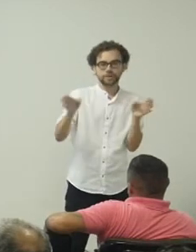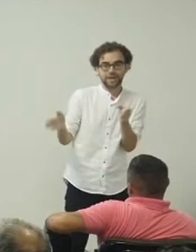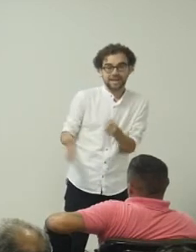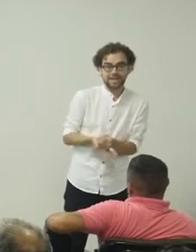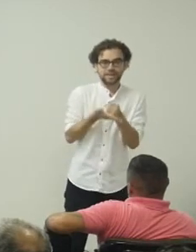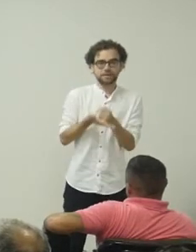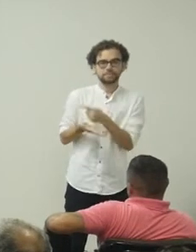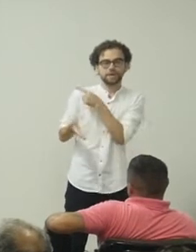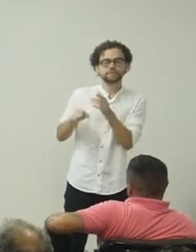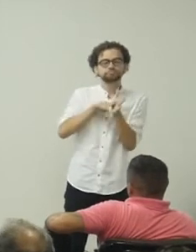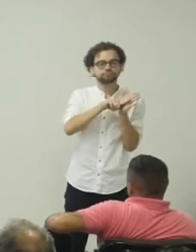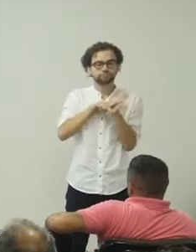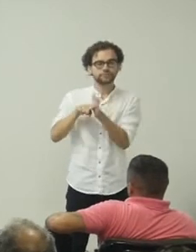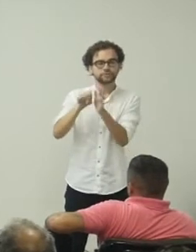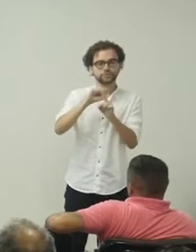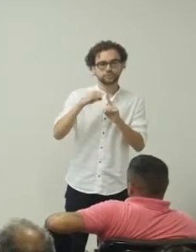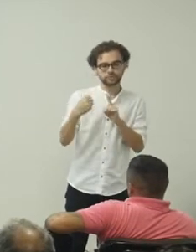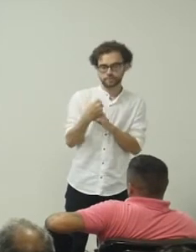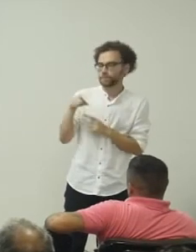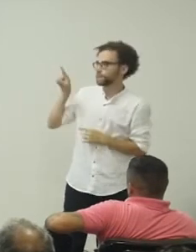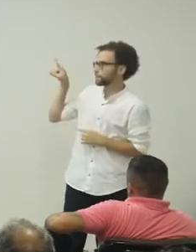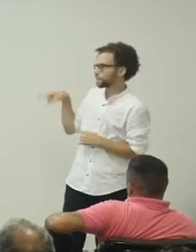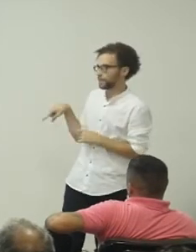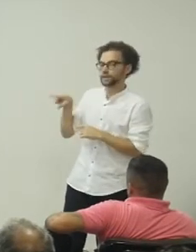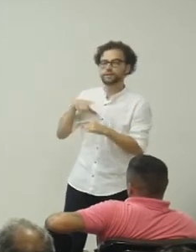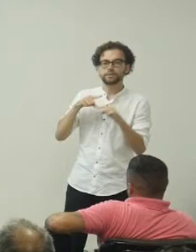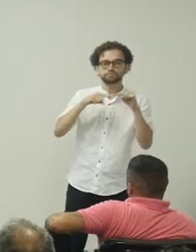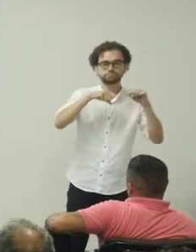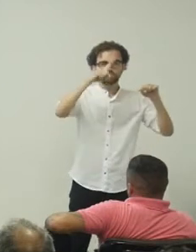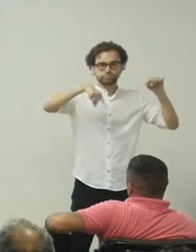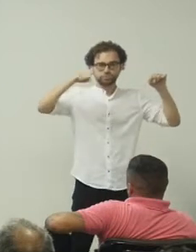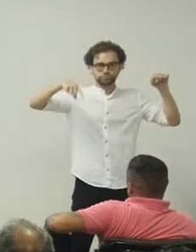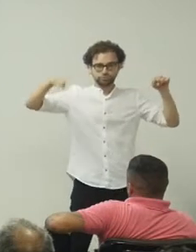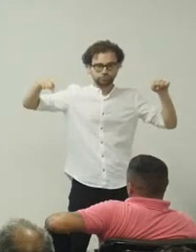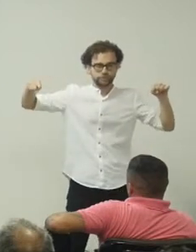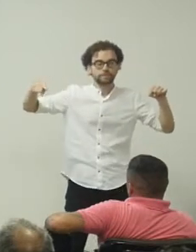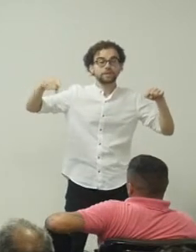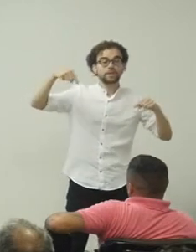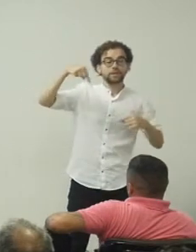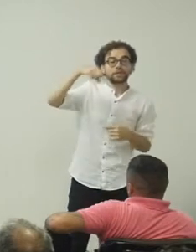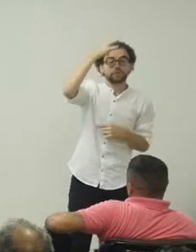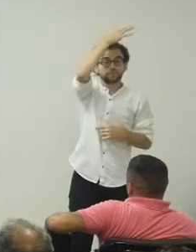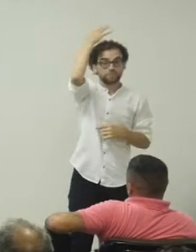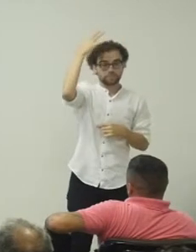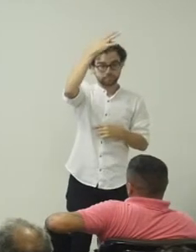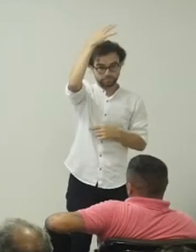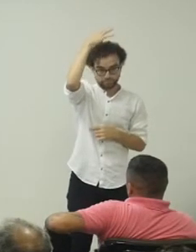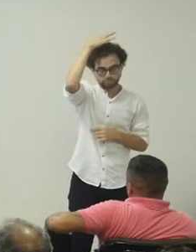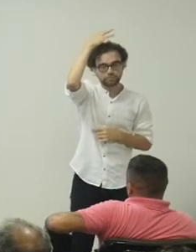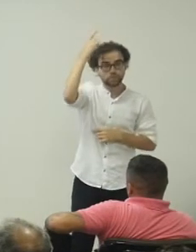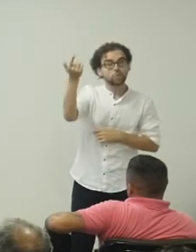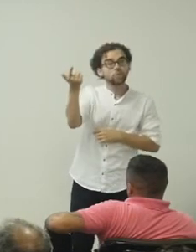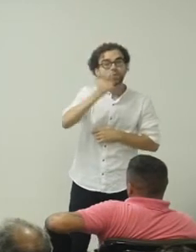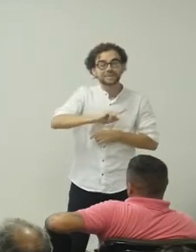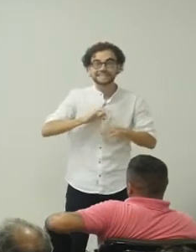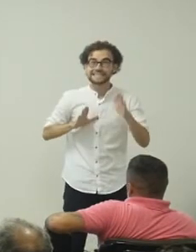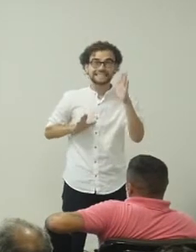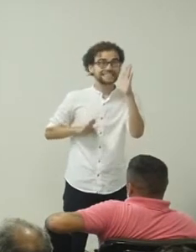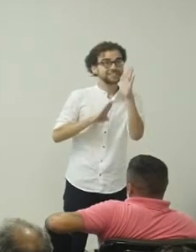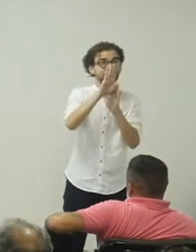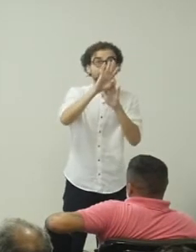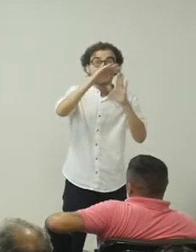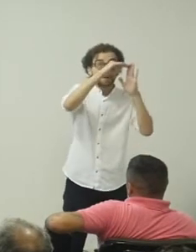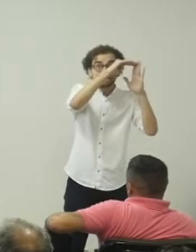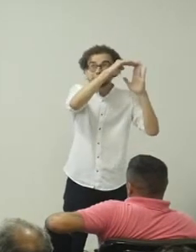da sociedade. Então, esses são os índices. O Espírito Santo, ele consegue estar no ranking de todas